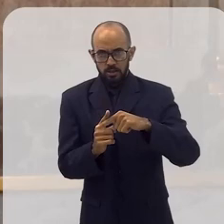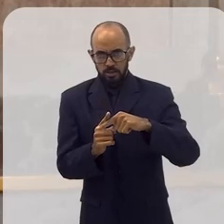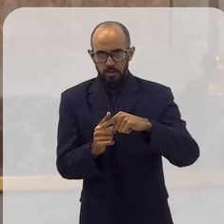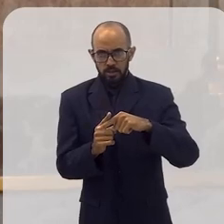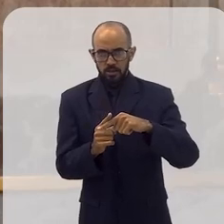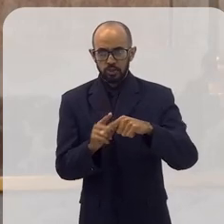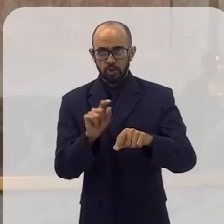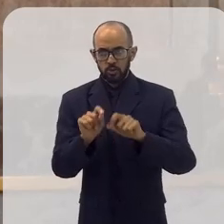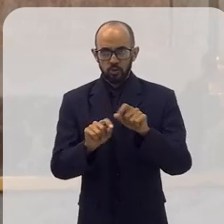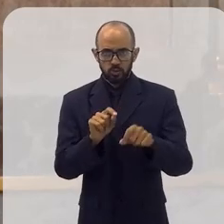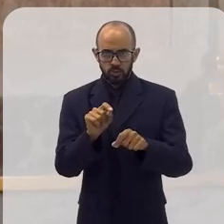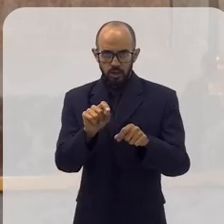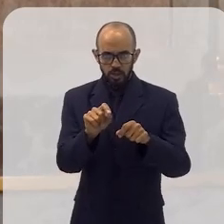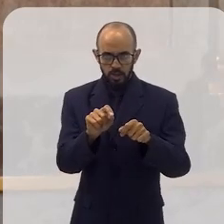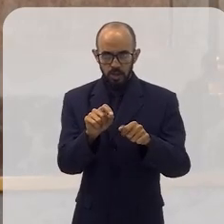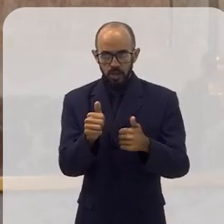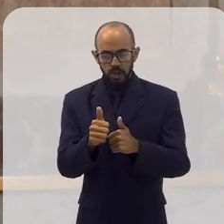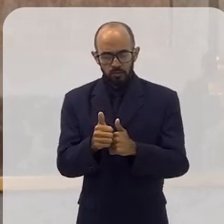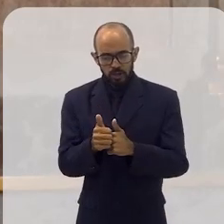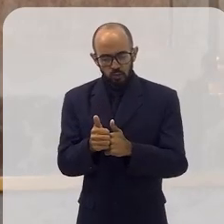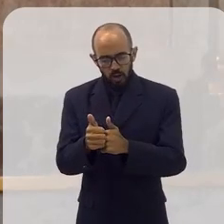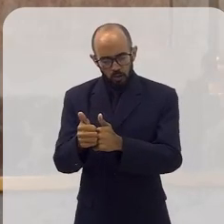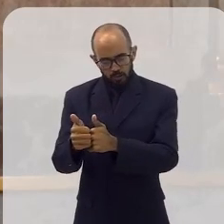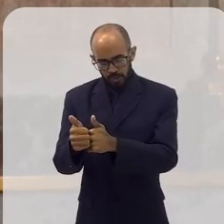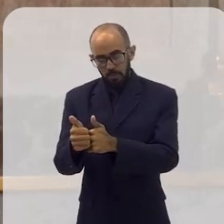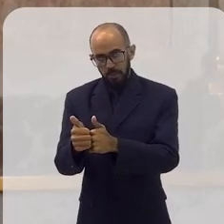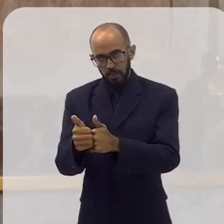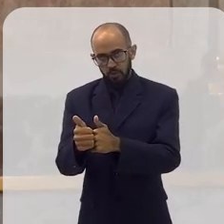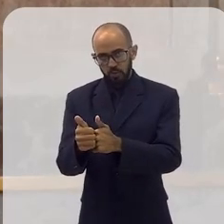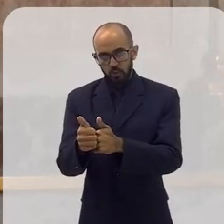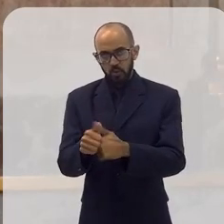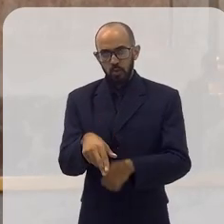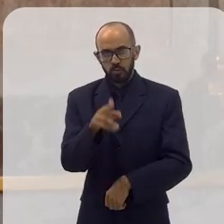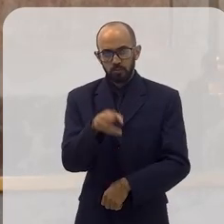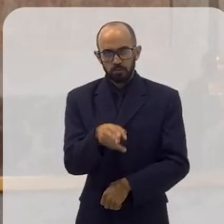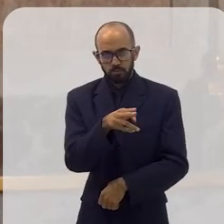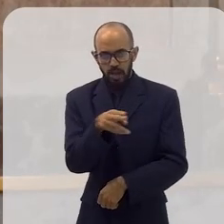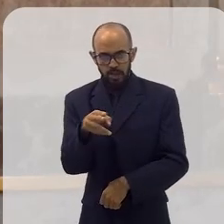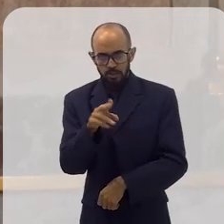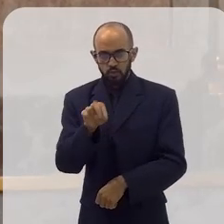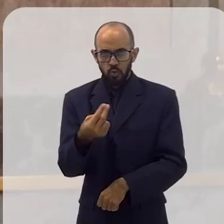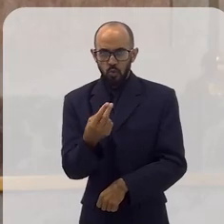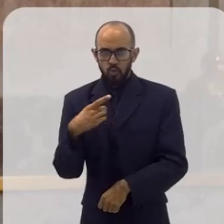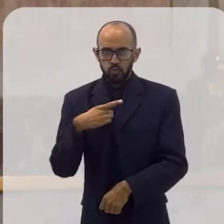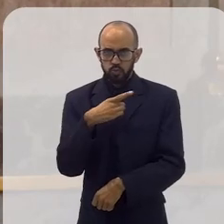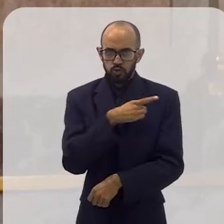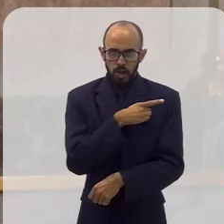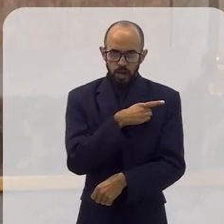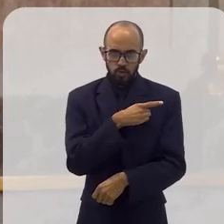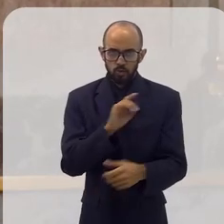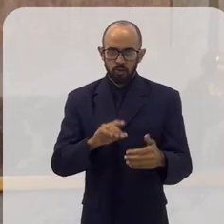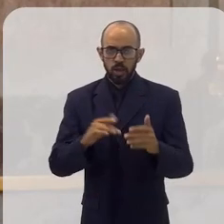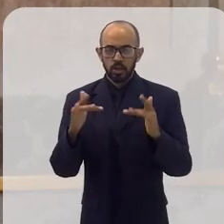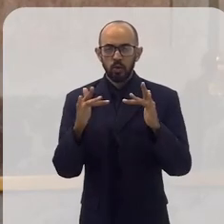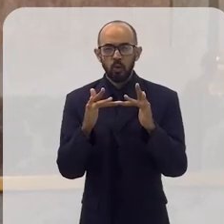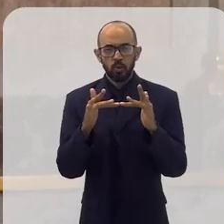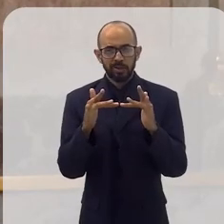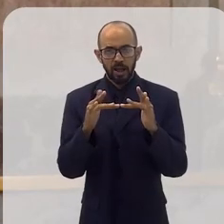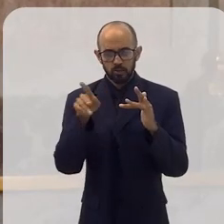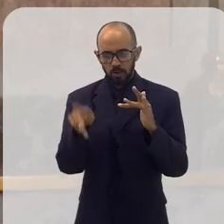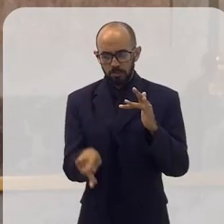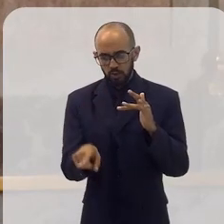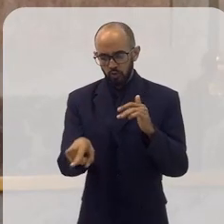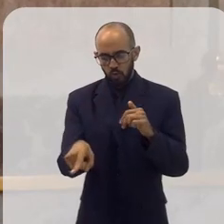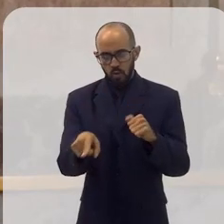igreja manda para um acompanhamento como um dos nossos padres ou diáconos, que ele entra em contato com